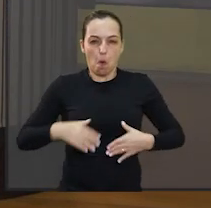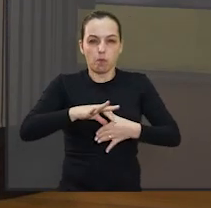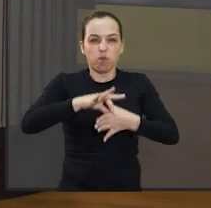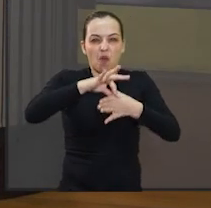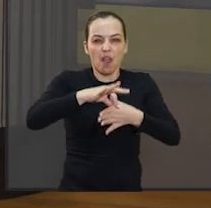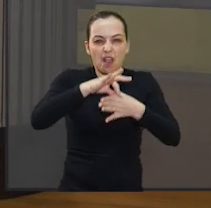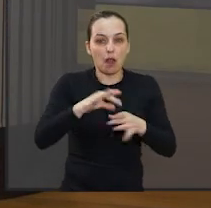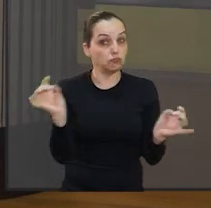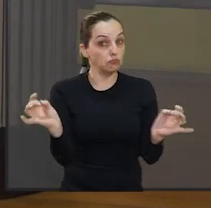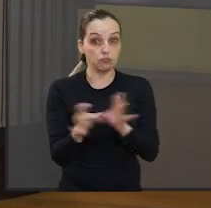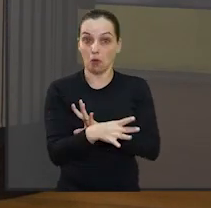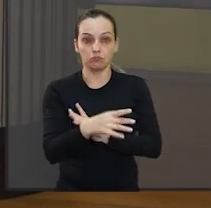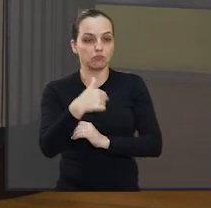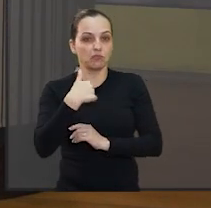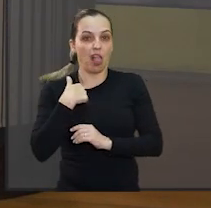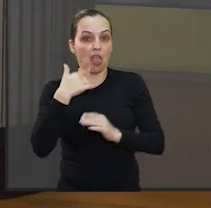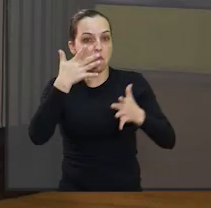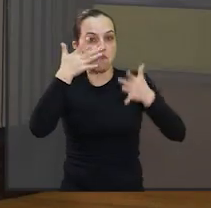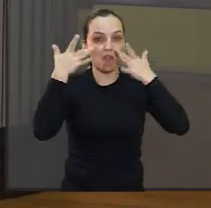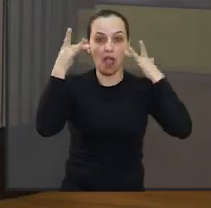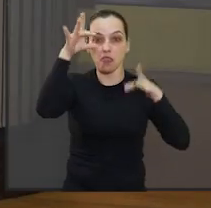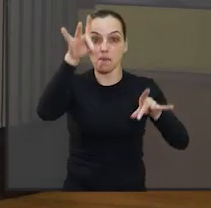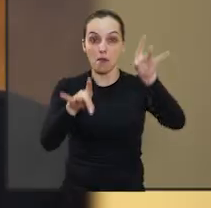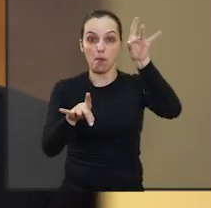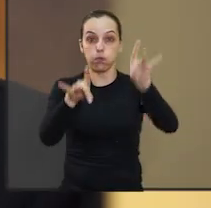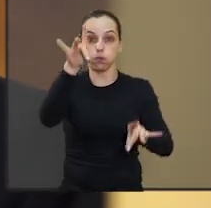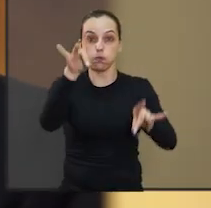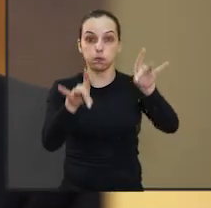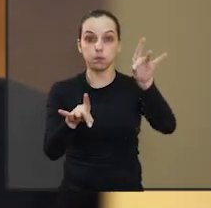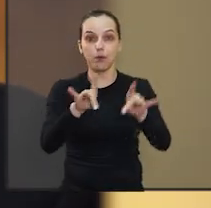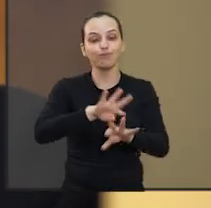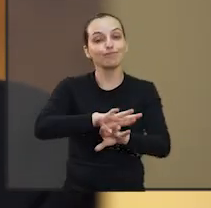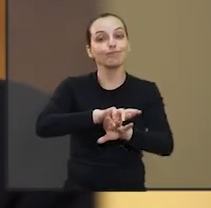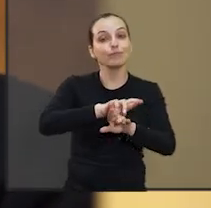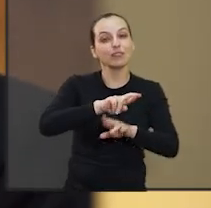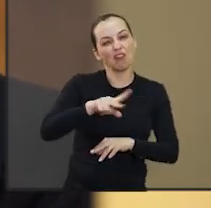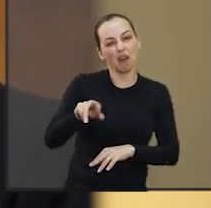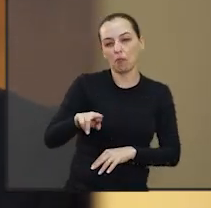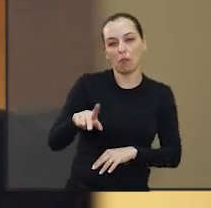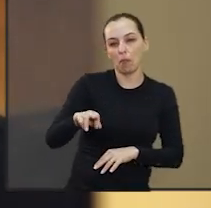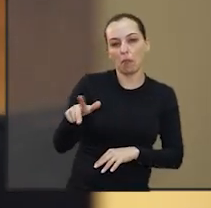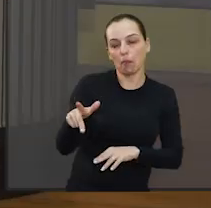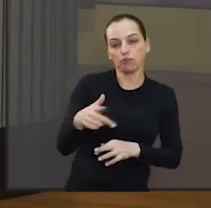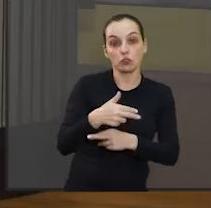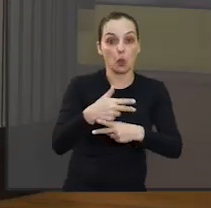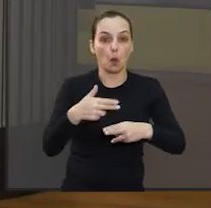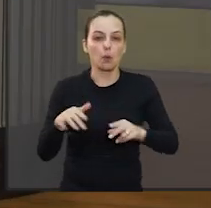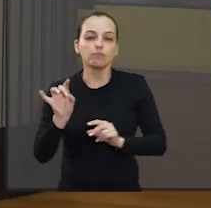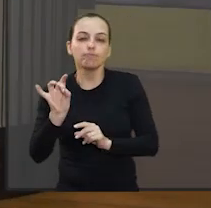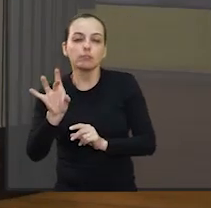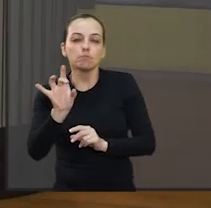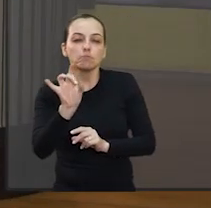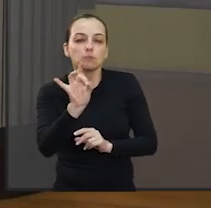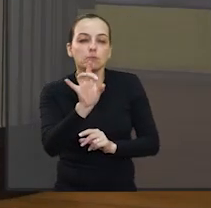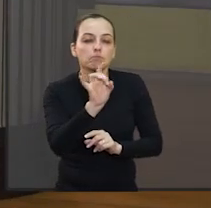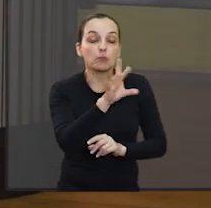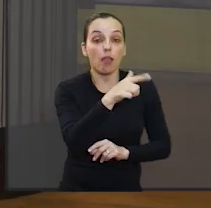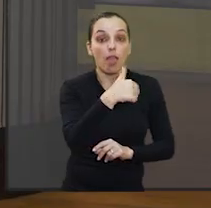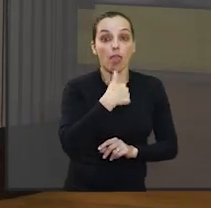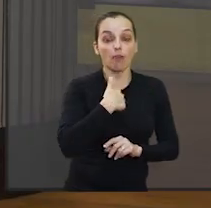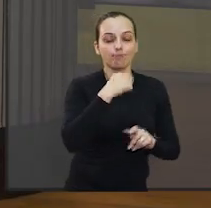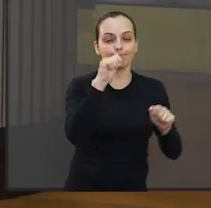só você chamar, reunir a galera, sentar, ler o texto. No meu caso, eu tenho que criar os atores, né?